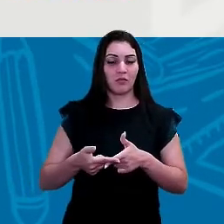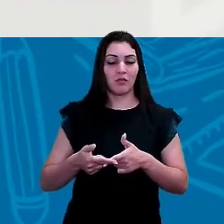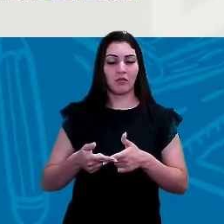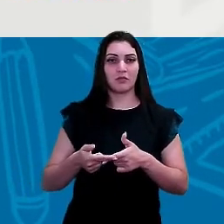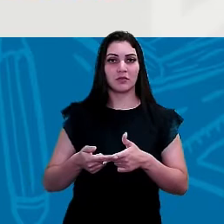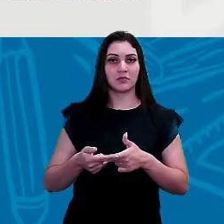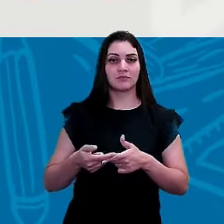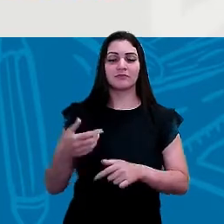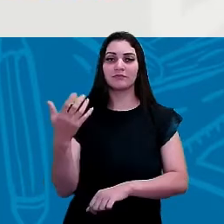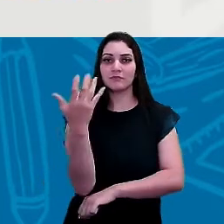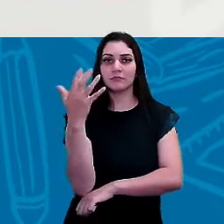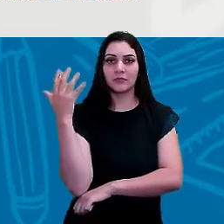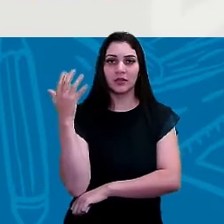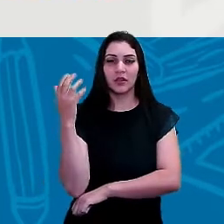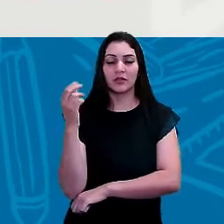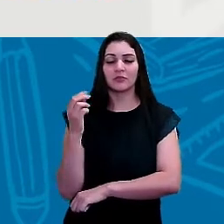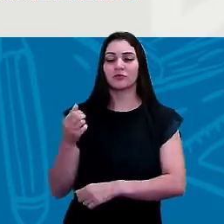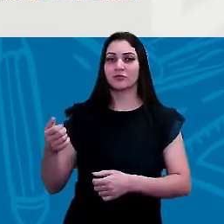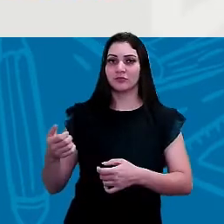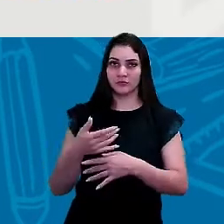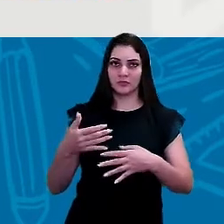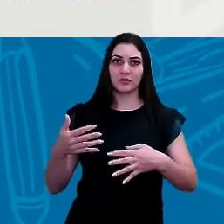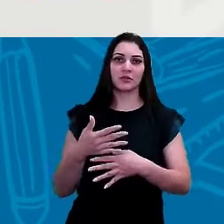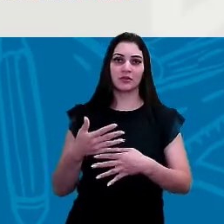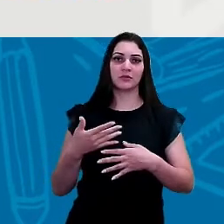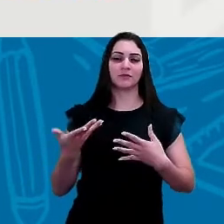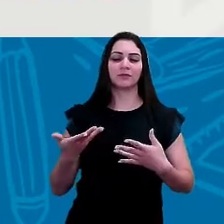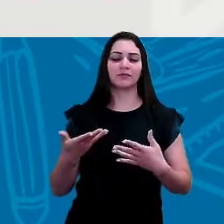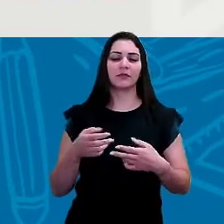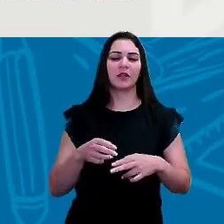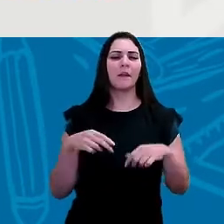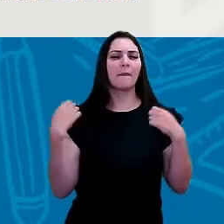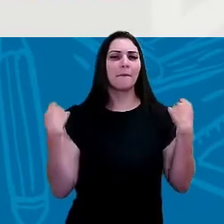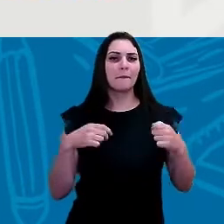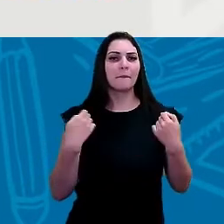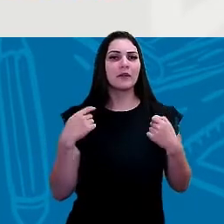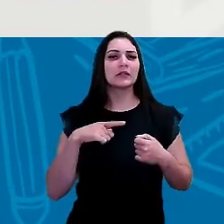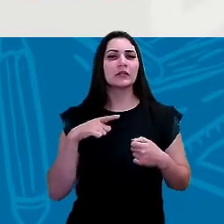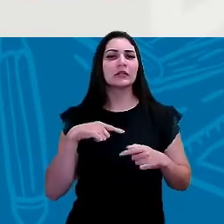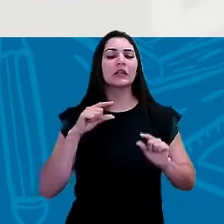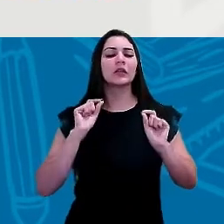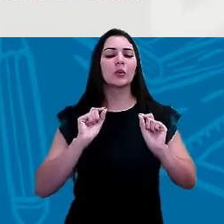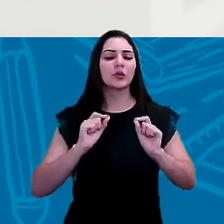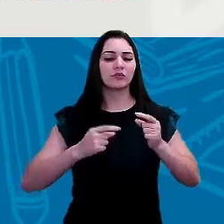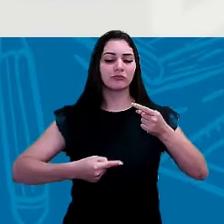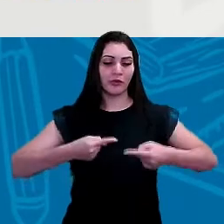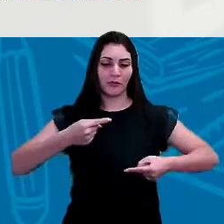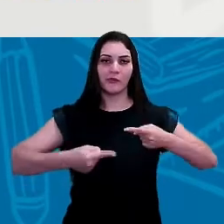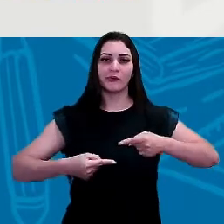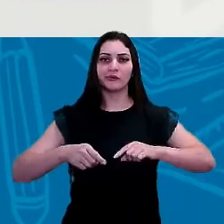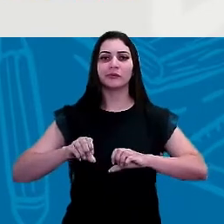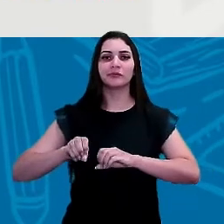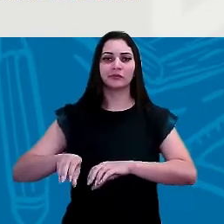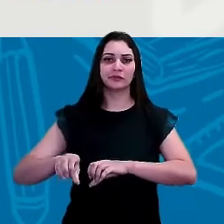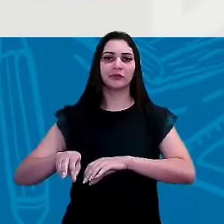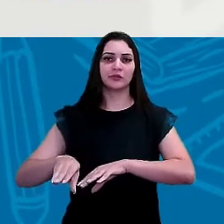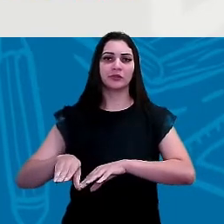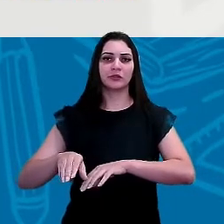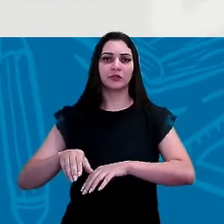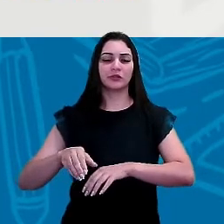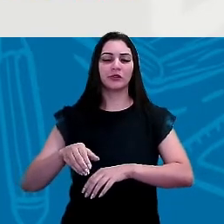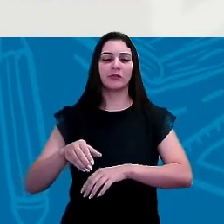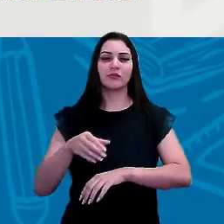urbanos. E, para isso, é preciso que você tenha uma política de educação ambiental que eduque